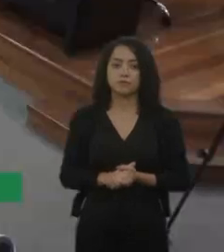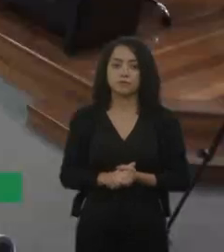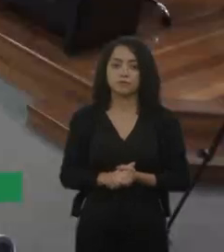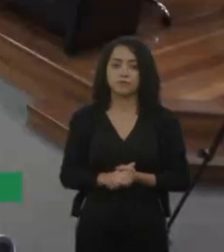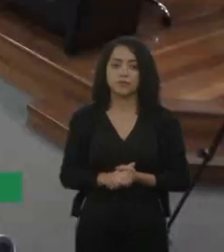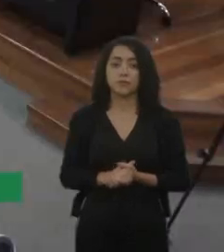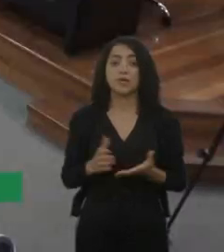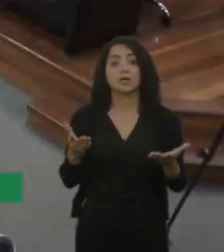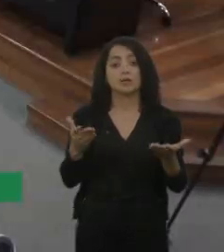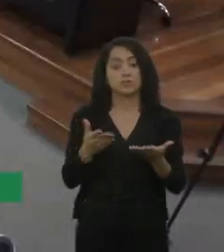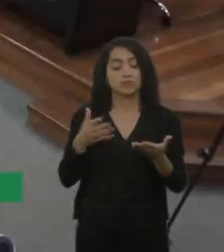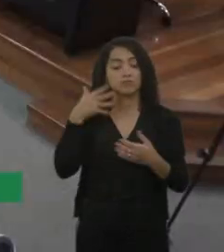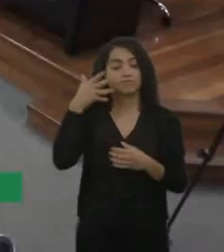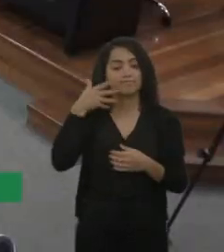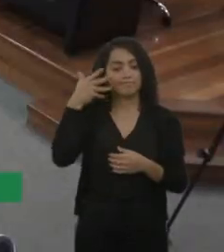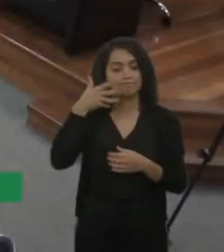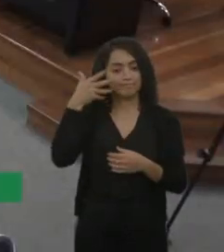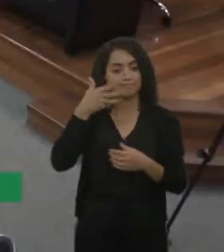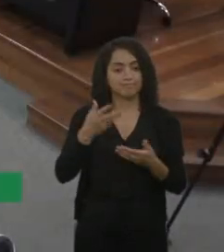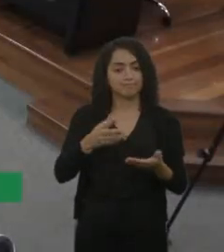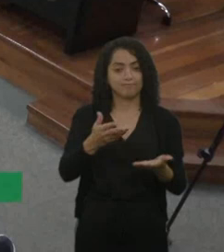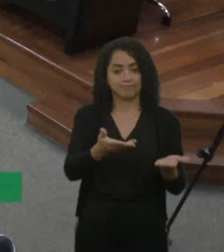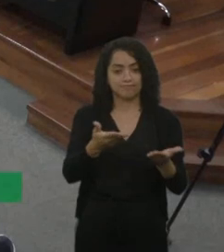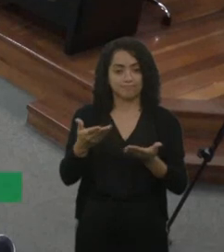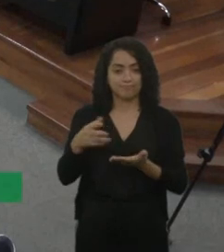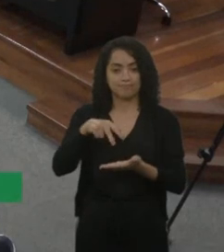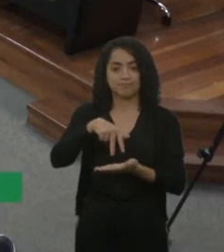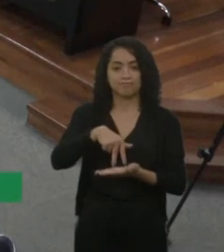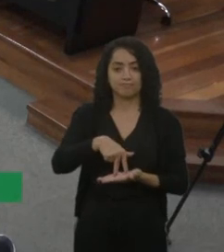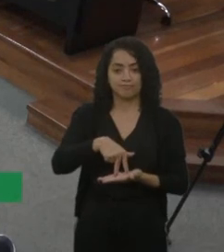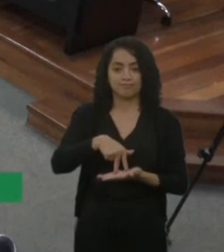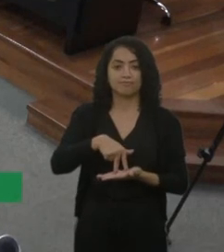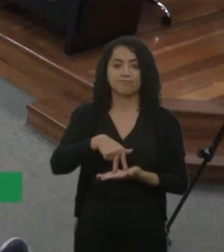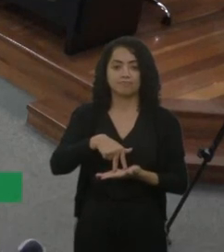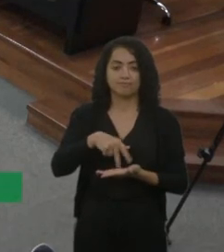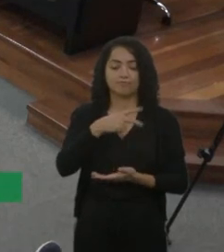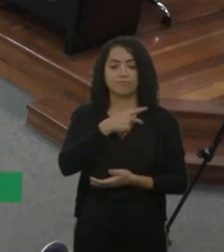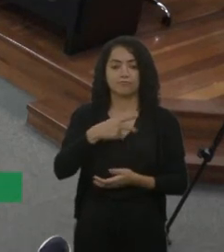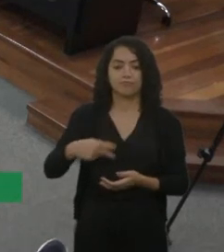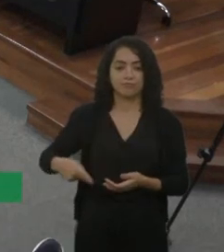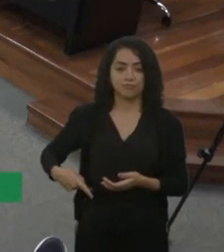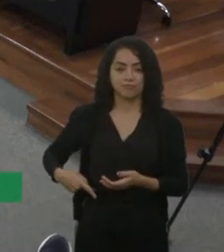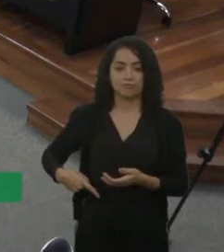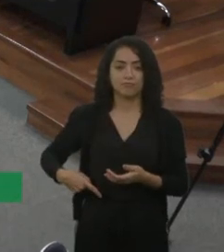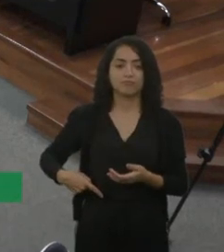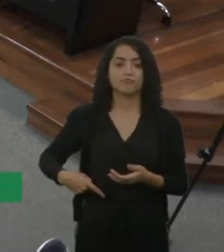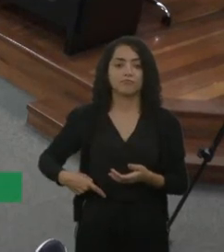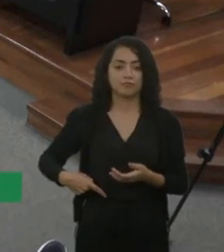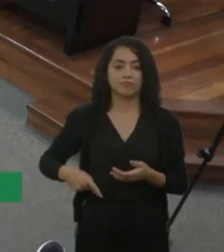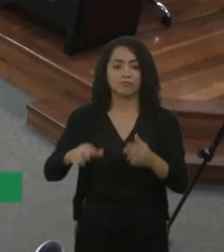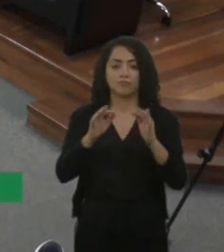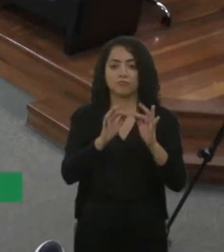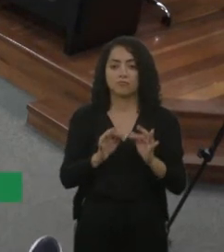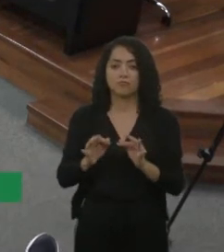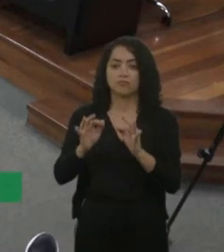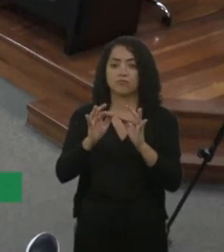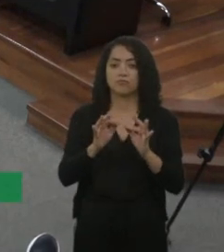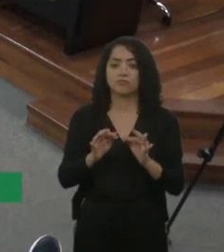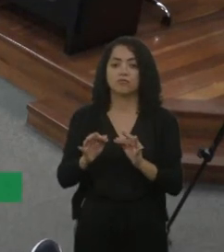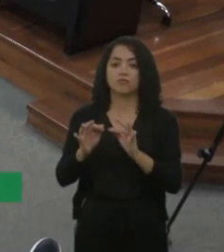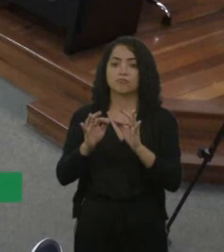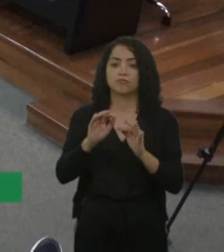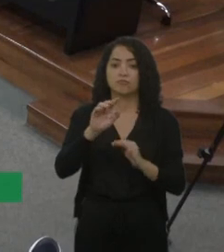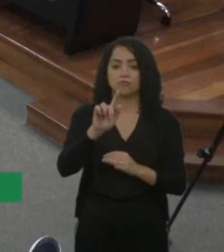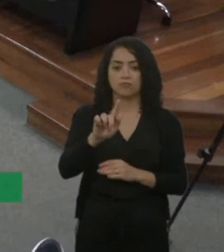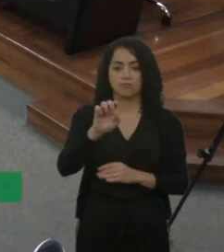Para seu pronunciamento, nós convidamos, neste momento, a presidente da Fundação Catarinense de Educação Especial,